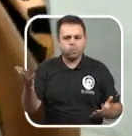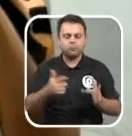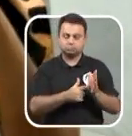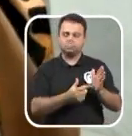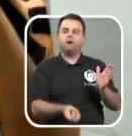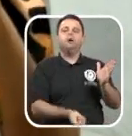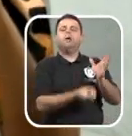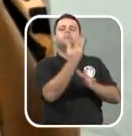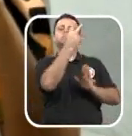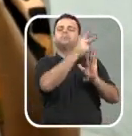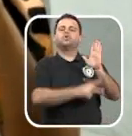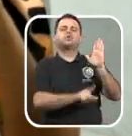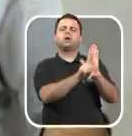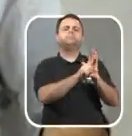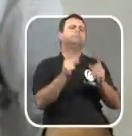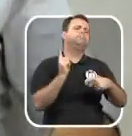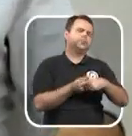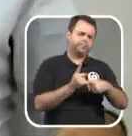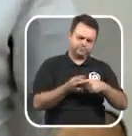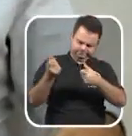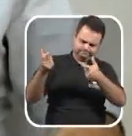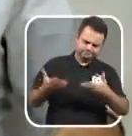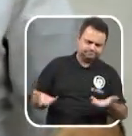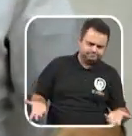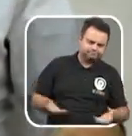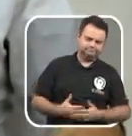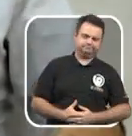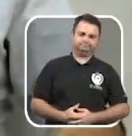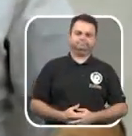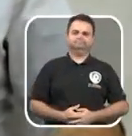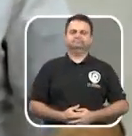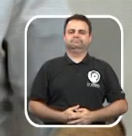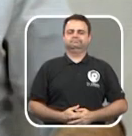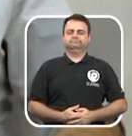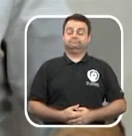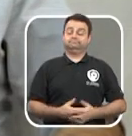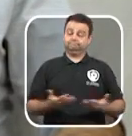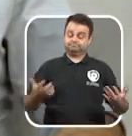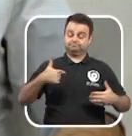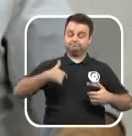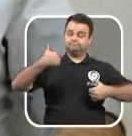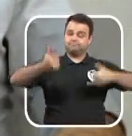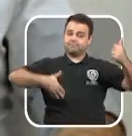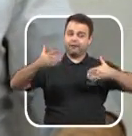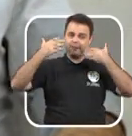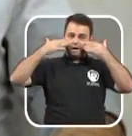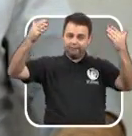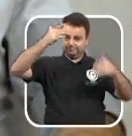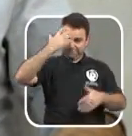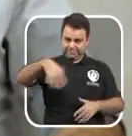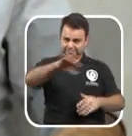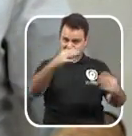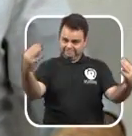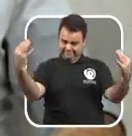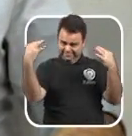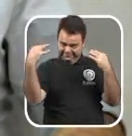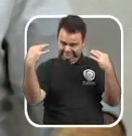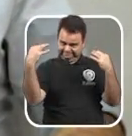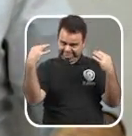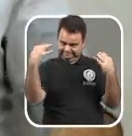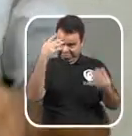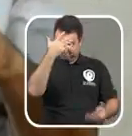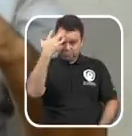esse projeto? Olha, Viva, a gente está fazendo aqui, a gente está revelando para a cidade uma coisa absurda que as pessoas